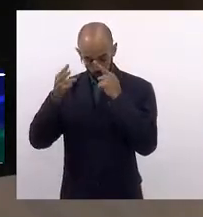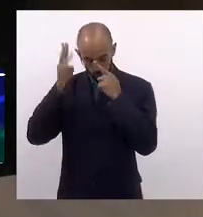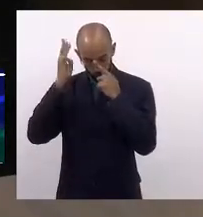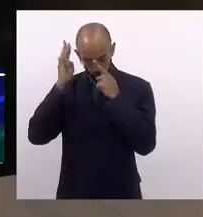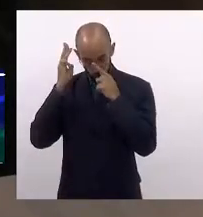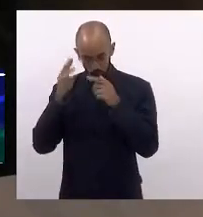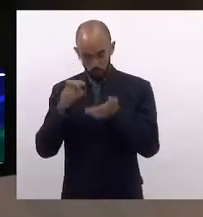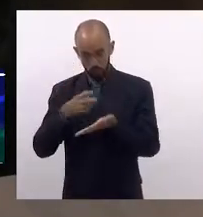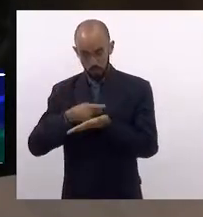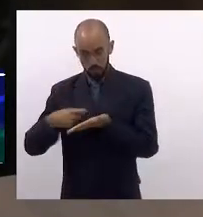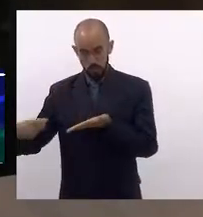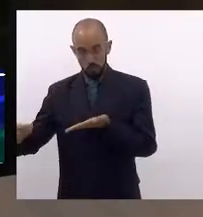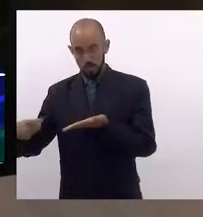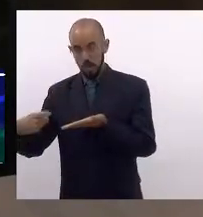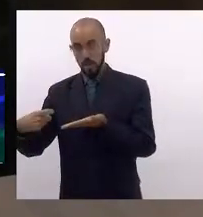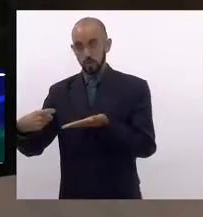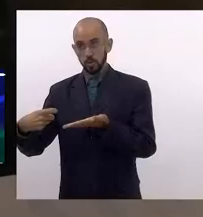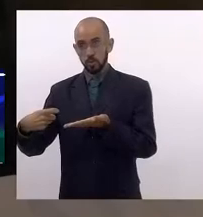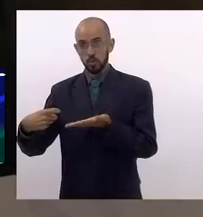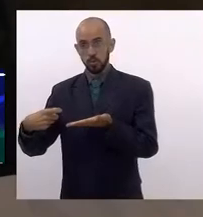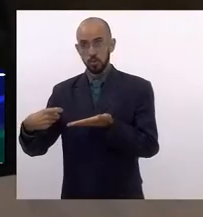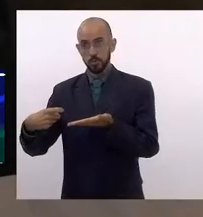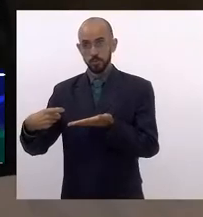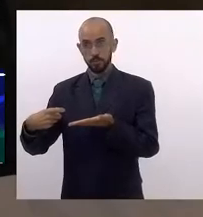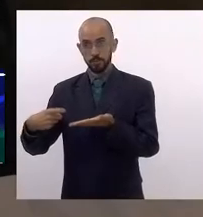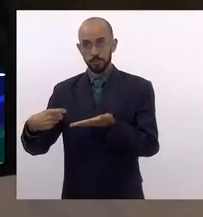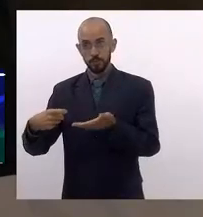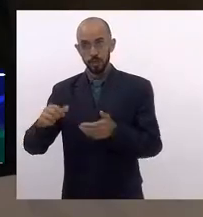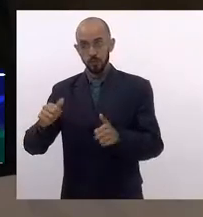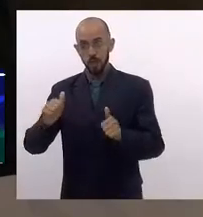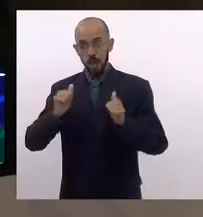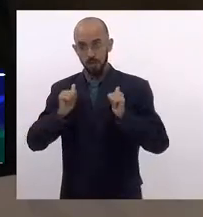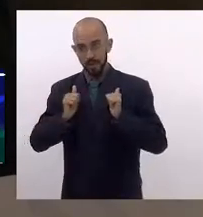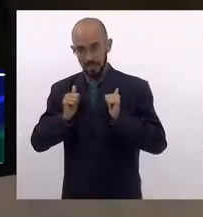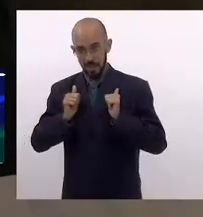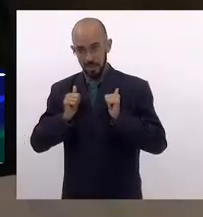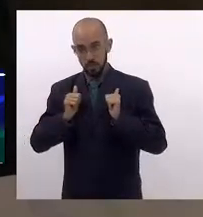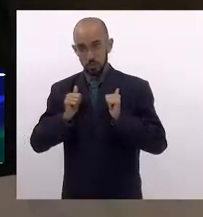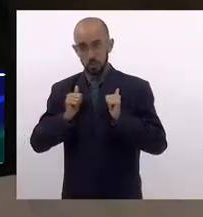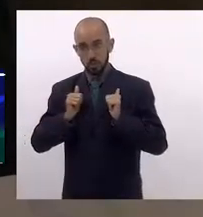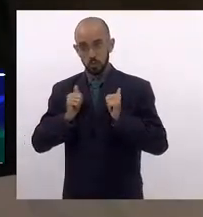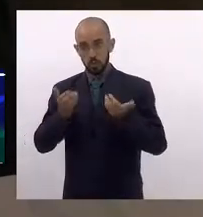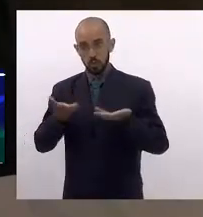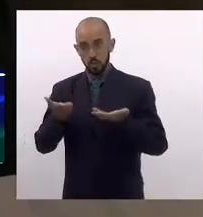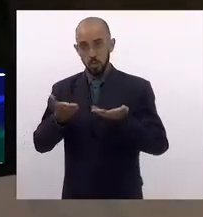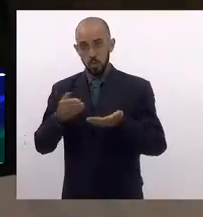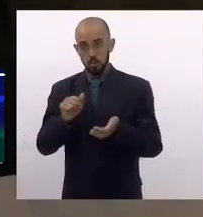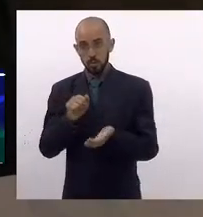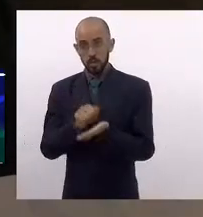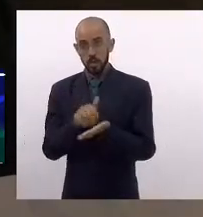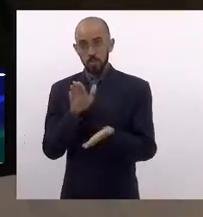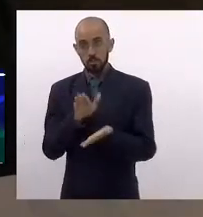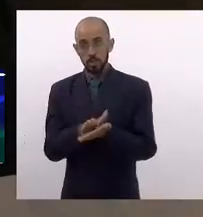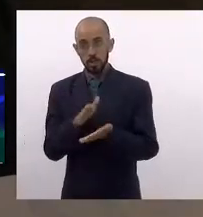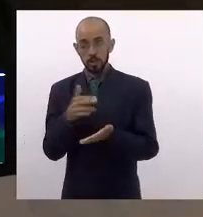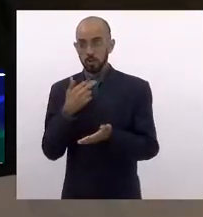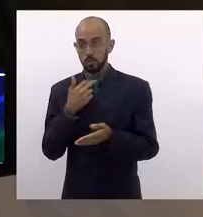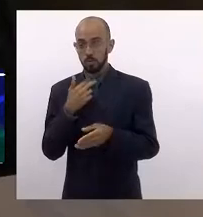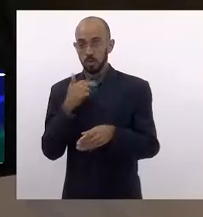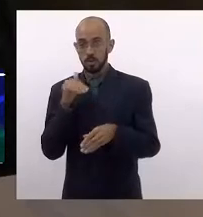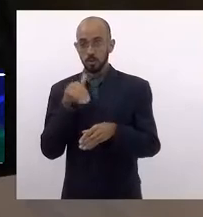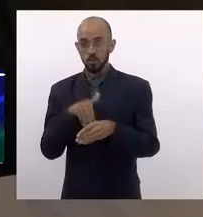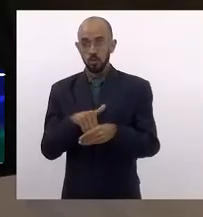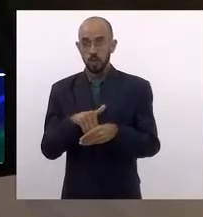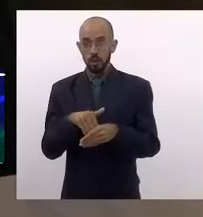do qual ele foi a afastado e portanto sofre hoje a pena da inelegibilidade por